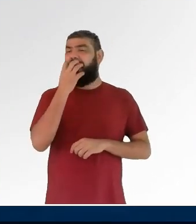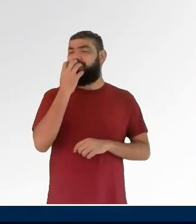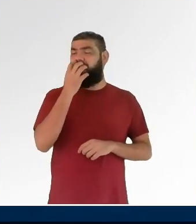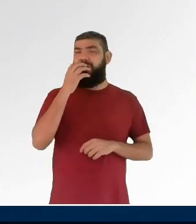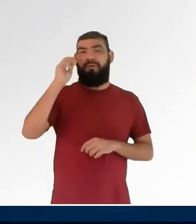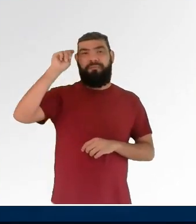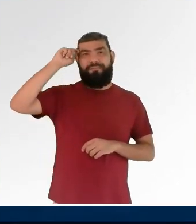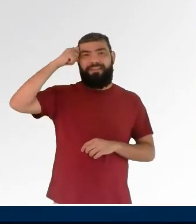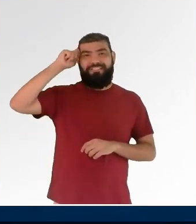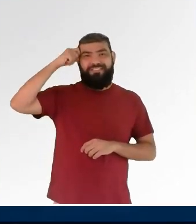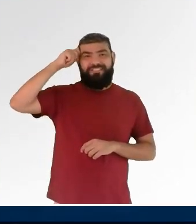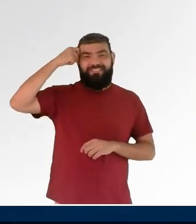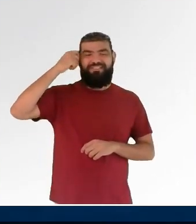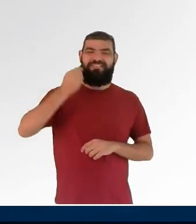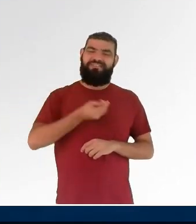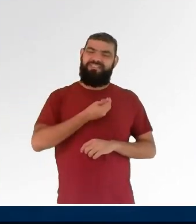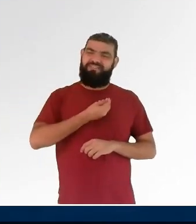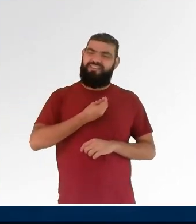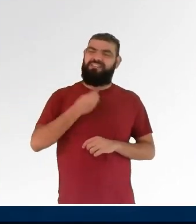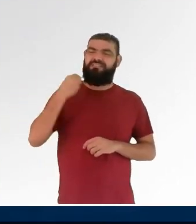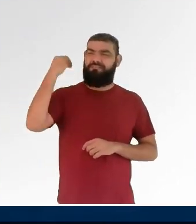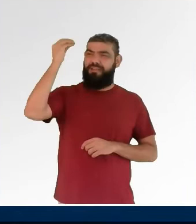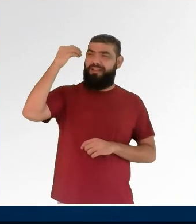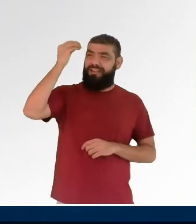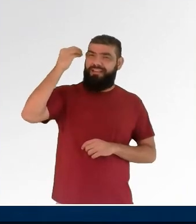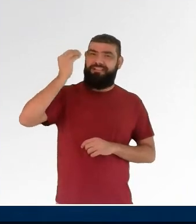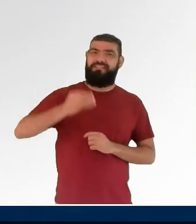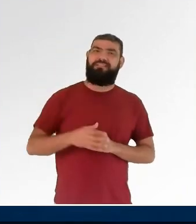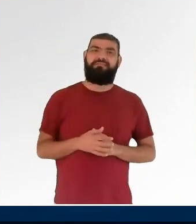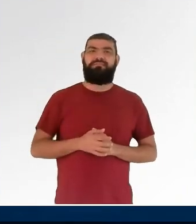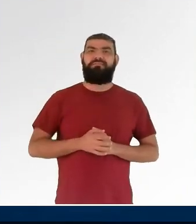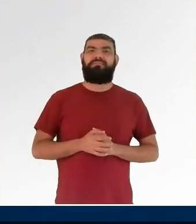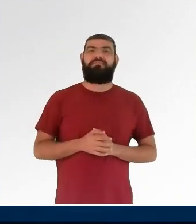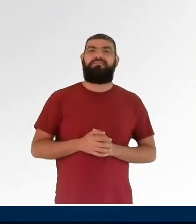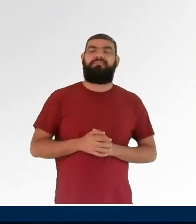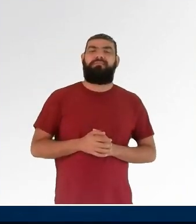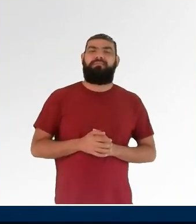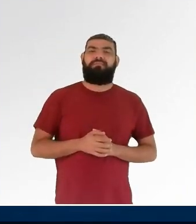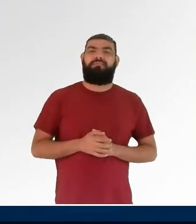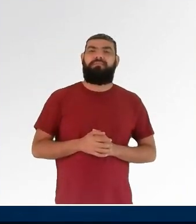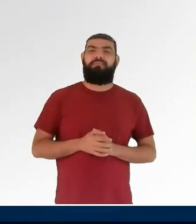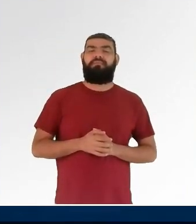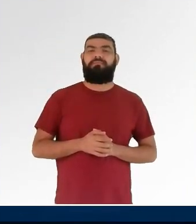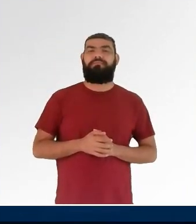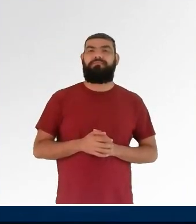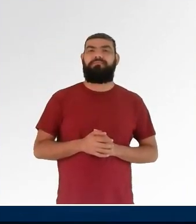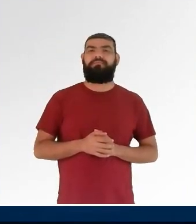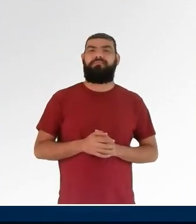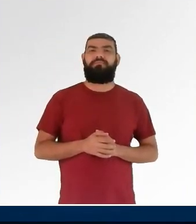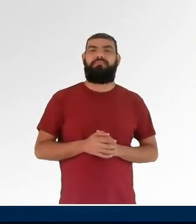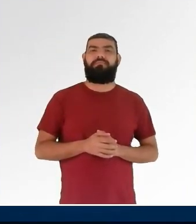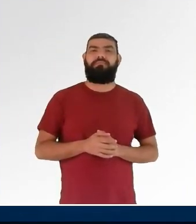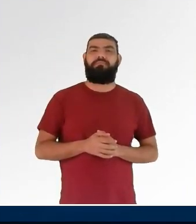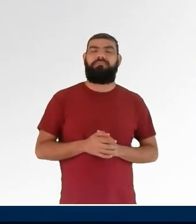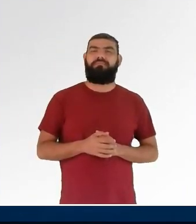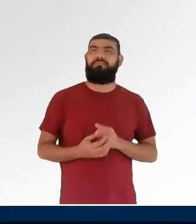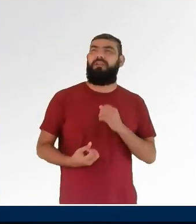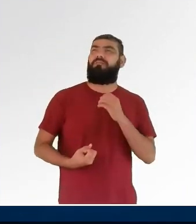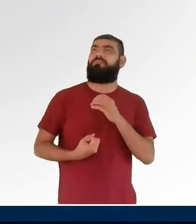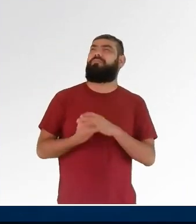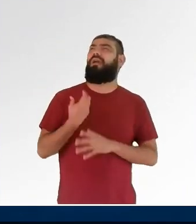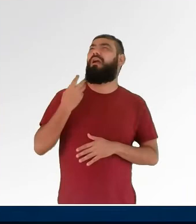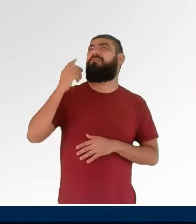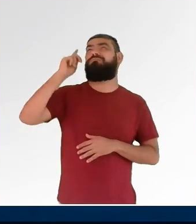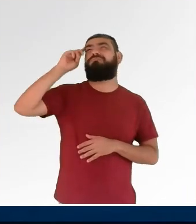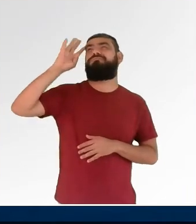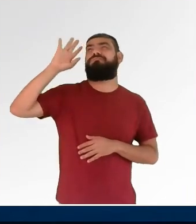Pretinho vivendo várias experiências conosco, quantas experiências maravilhosas. Então, quando nós construímos uma narrativa, nós temos muito isto,